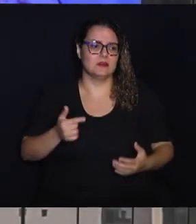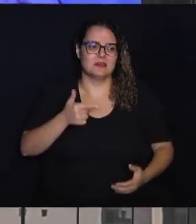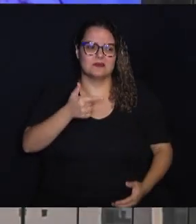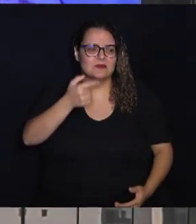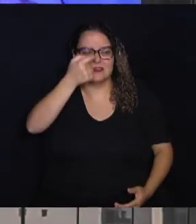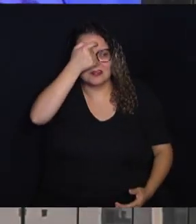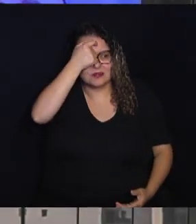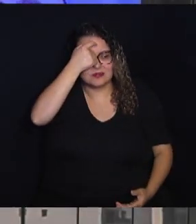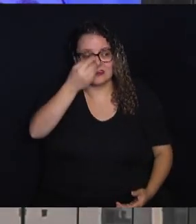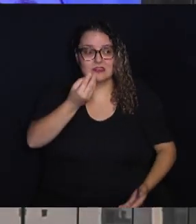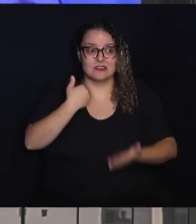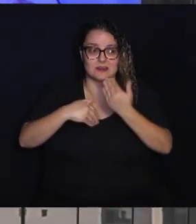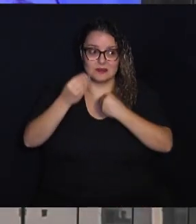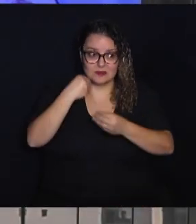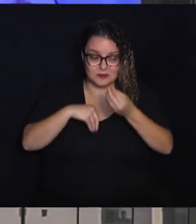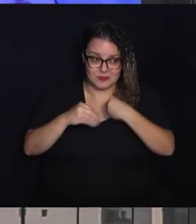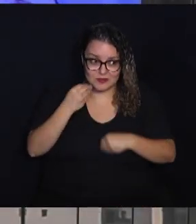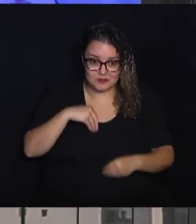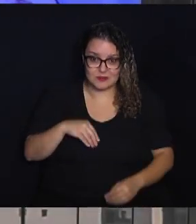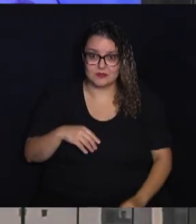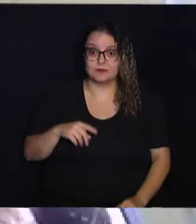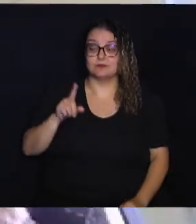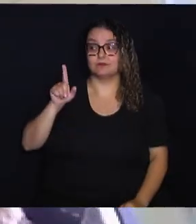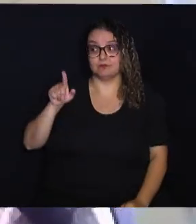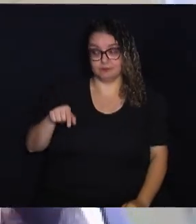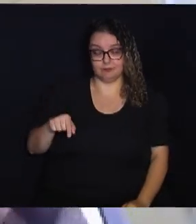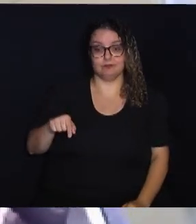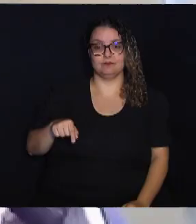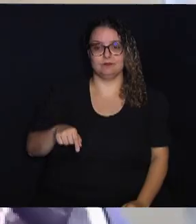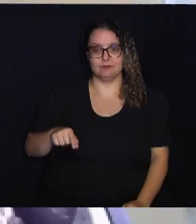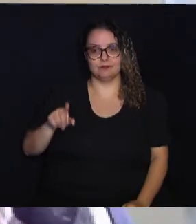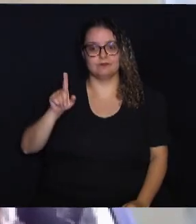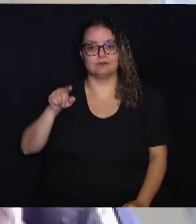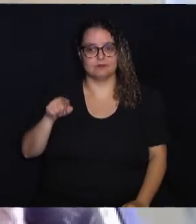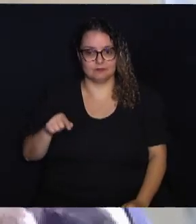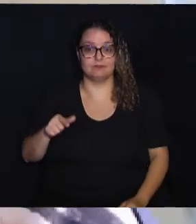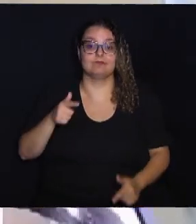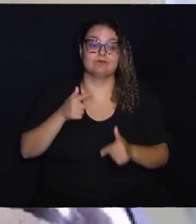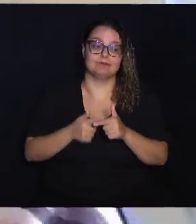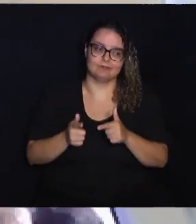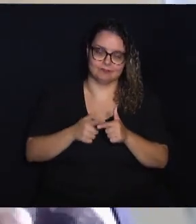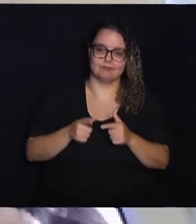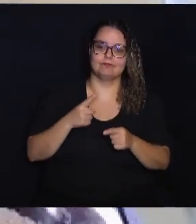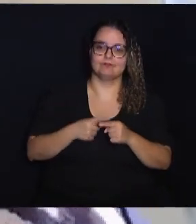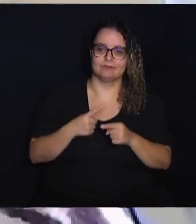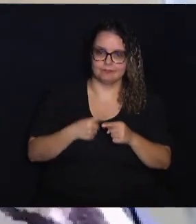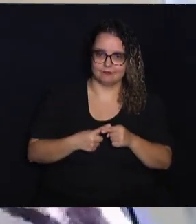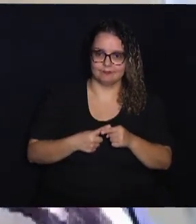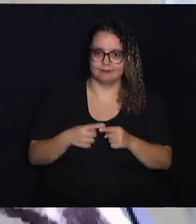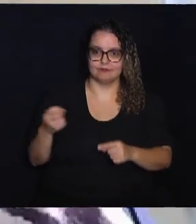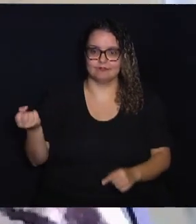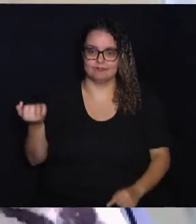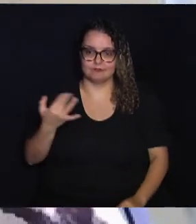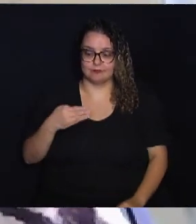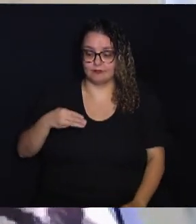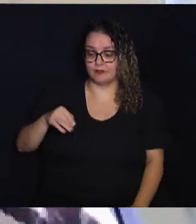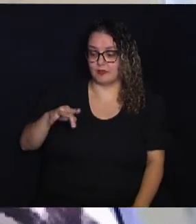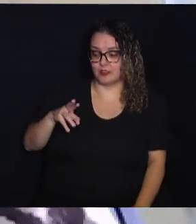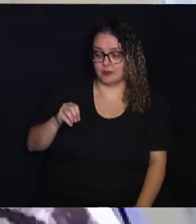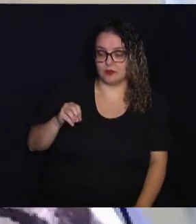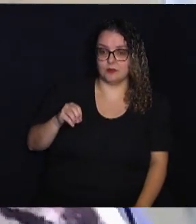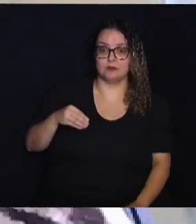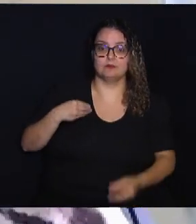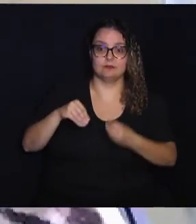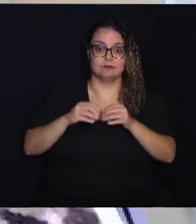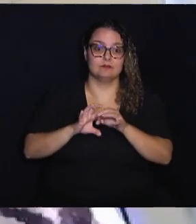nem tem consciência que está ingerindo. Então, isso é o problema, porque a quantidade de